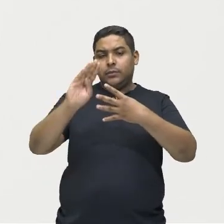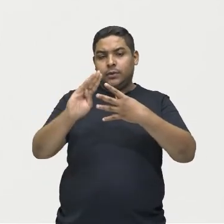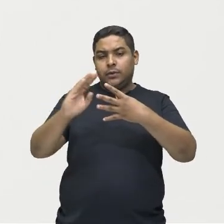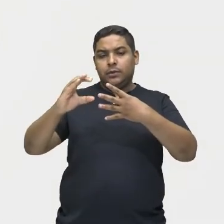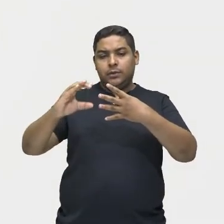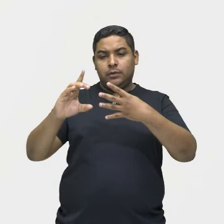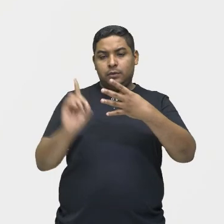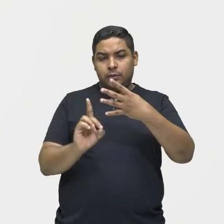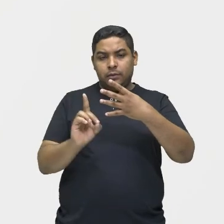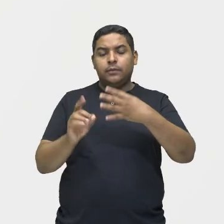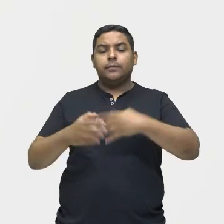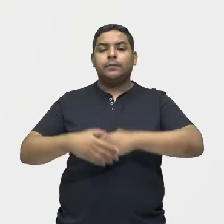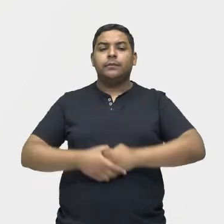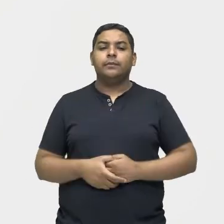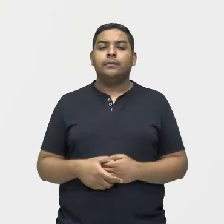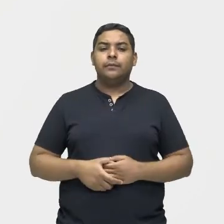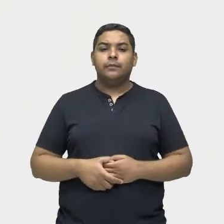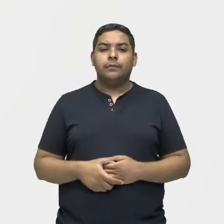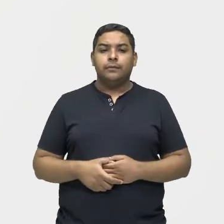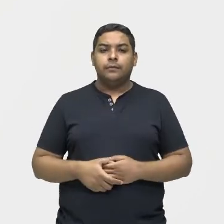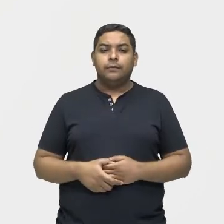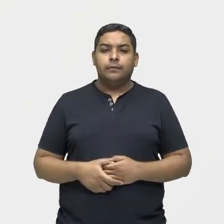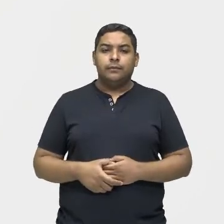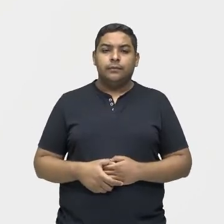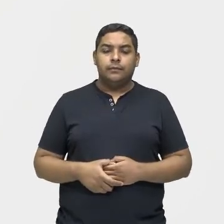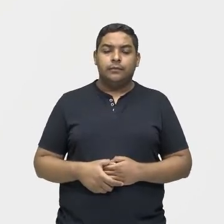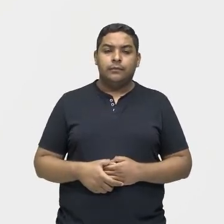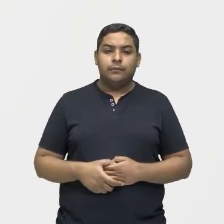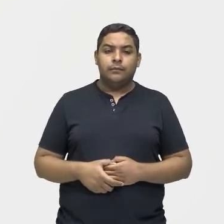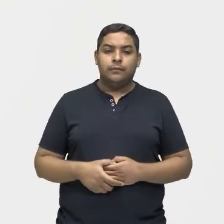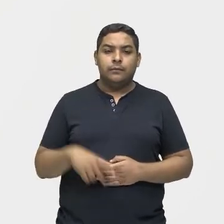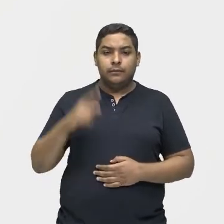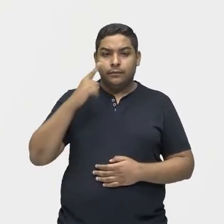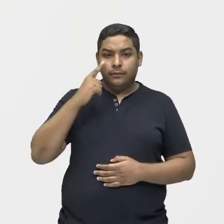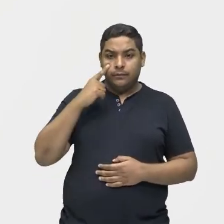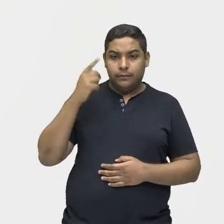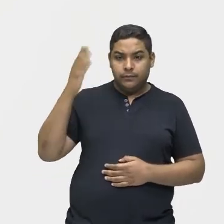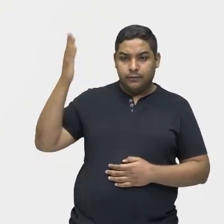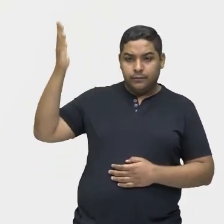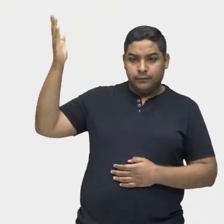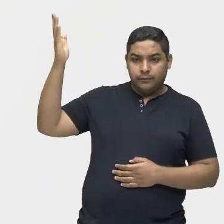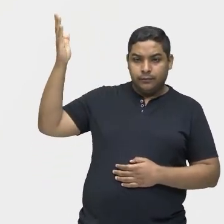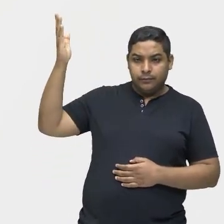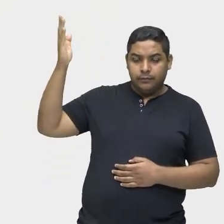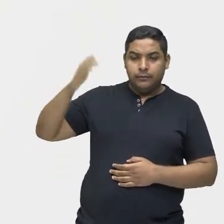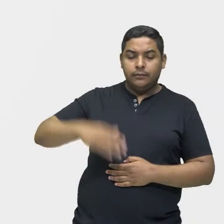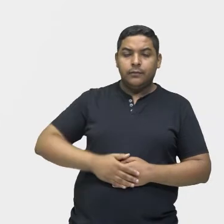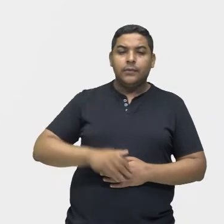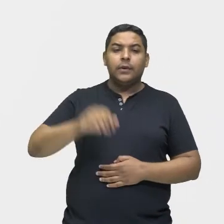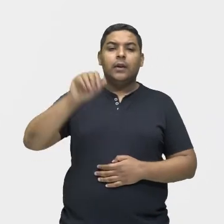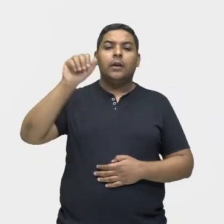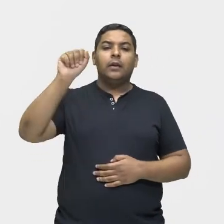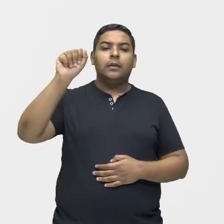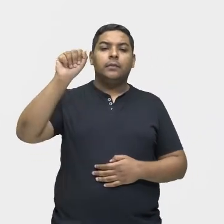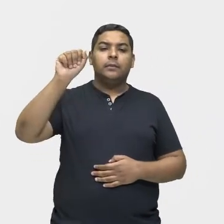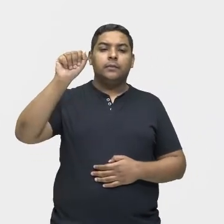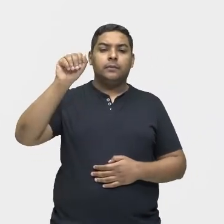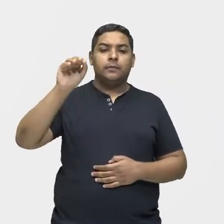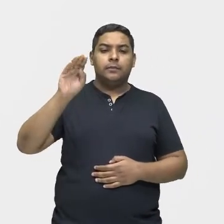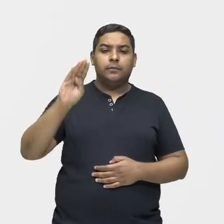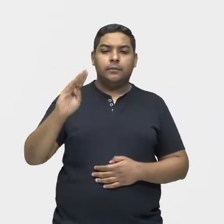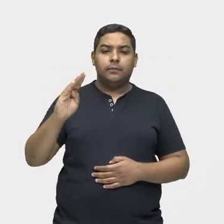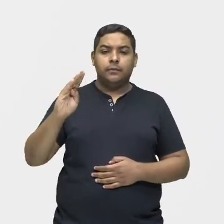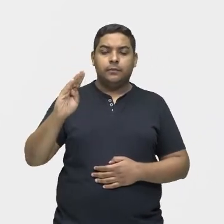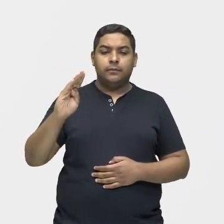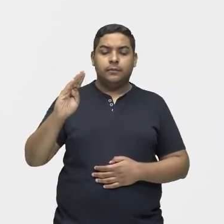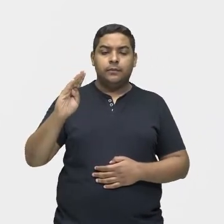As alternativas para preencher, então, nós tínhamos a letra A, to go. Letra A, to go, to stay, to make. Então, essa